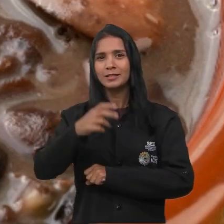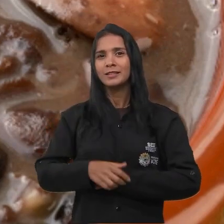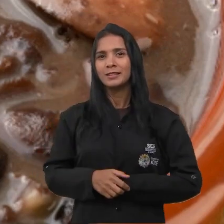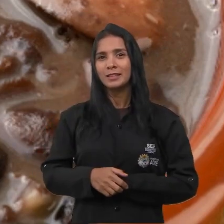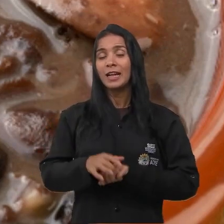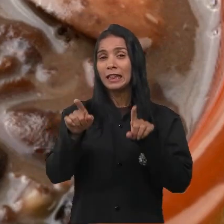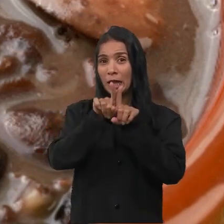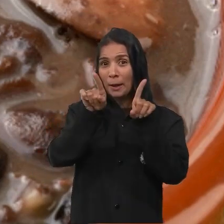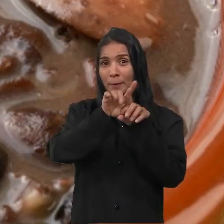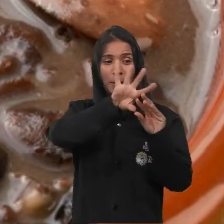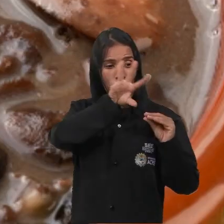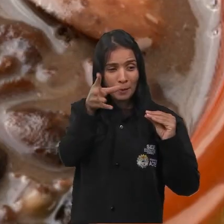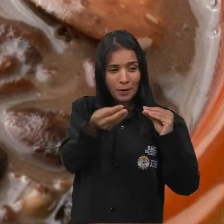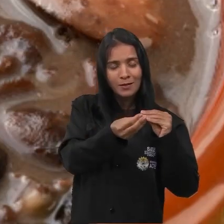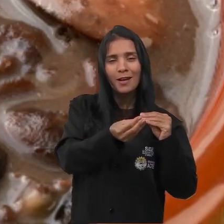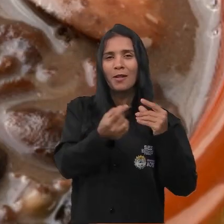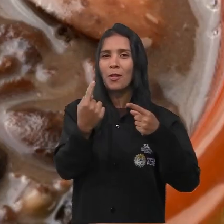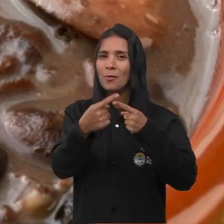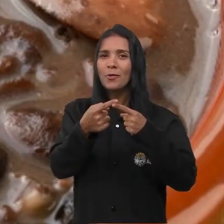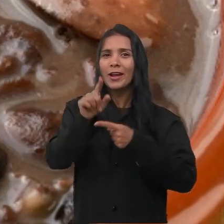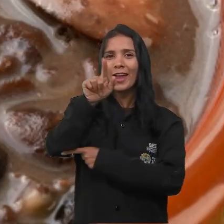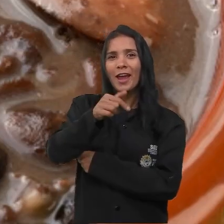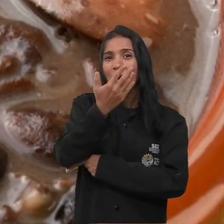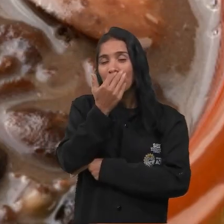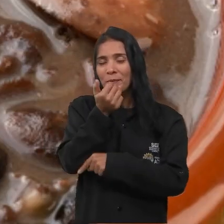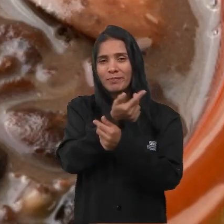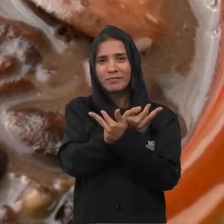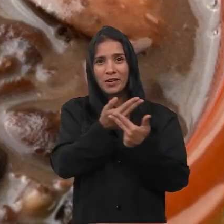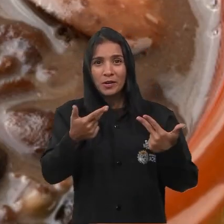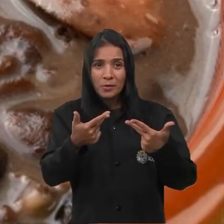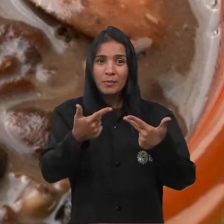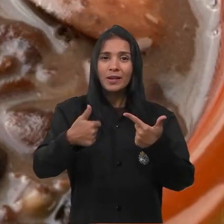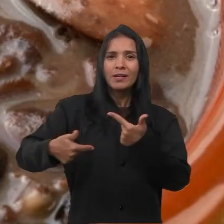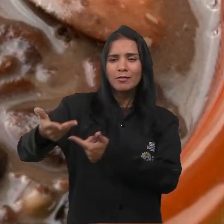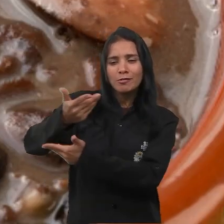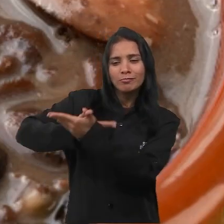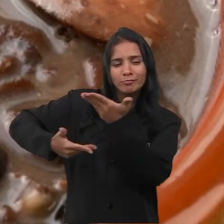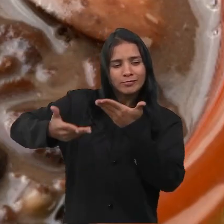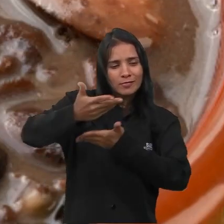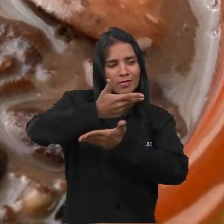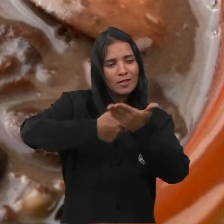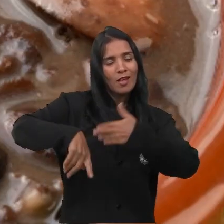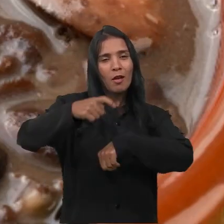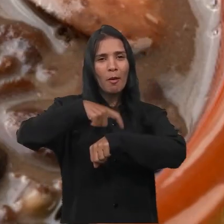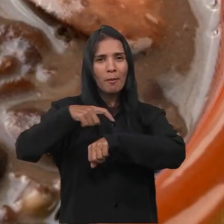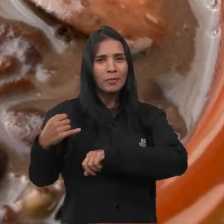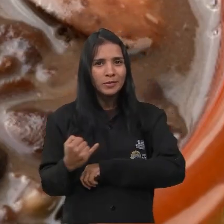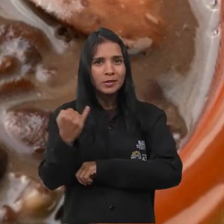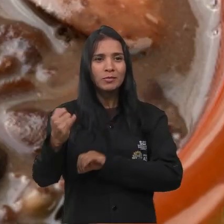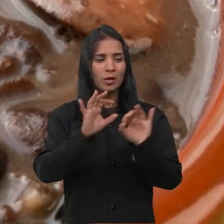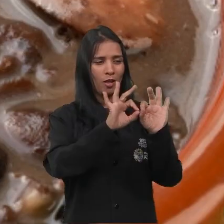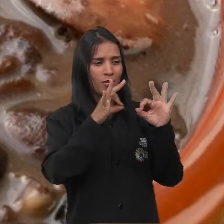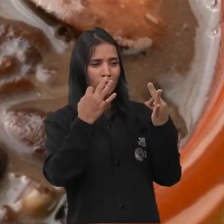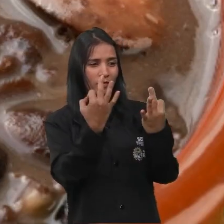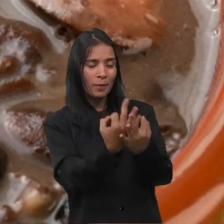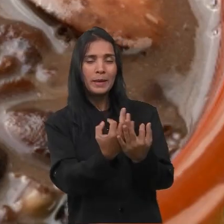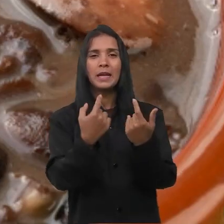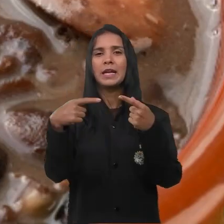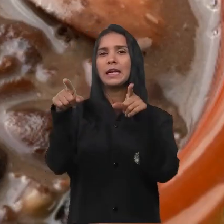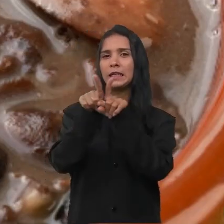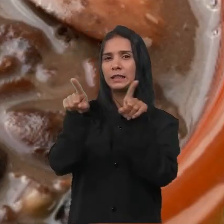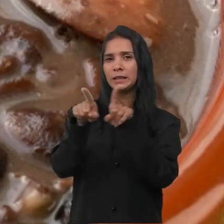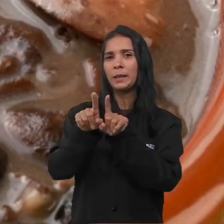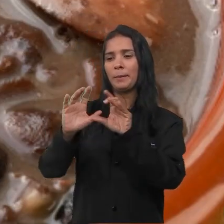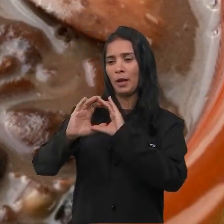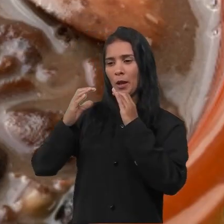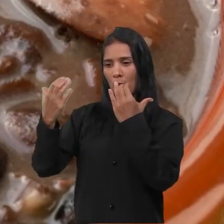mais, tornou-se uma refeição típica de encontros familiares e comunitários, especialmente aí nos domingos,